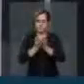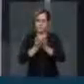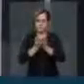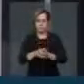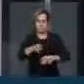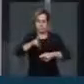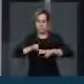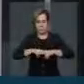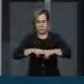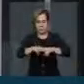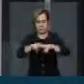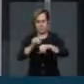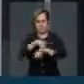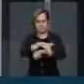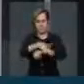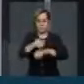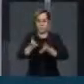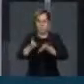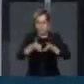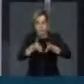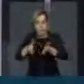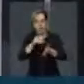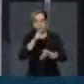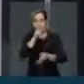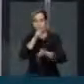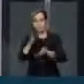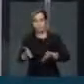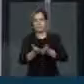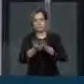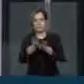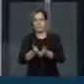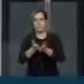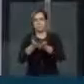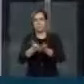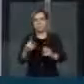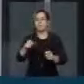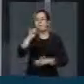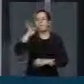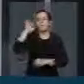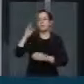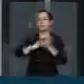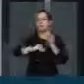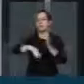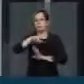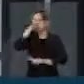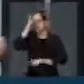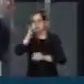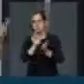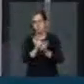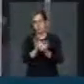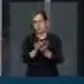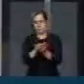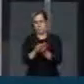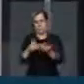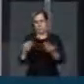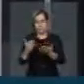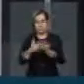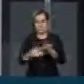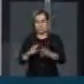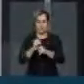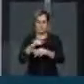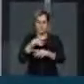passageiros através da via fluvial quero um sonho de todos os pernambucanos com esse